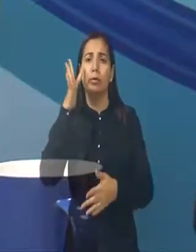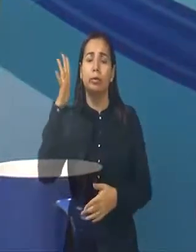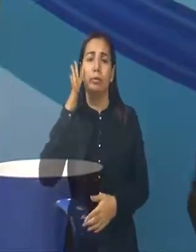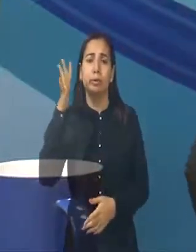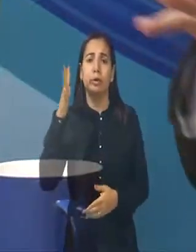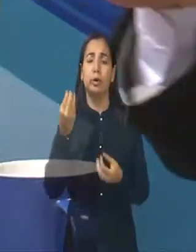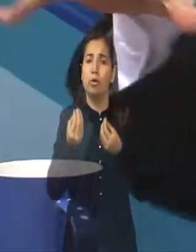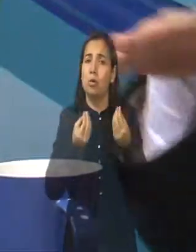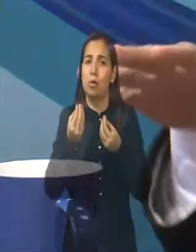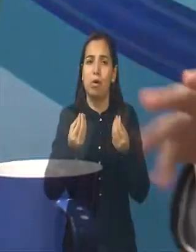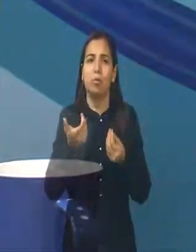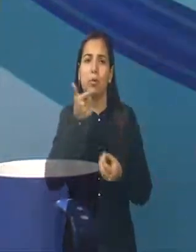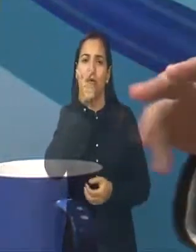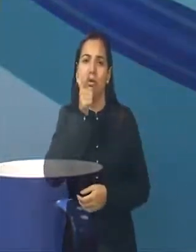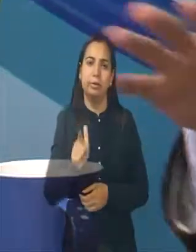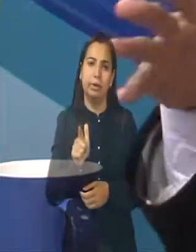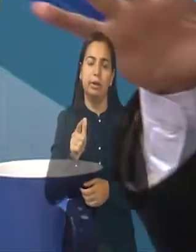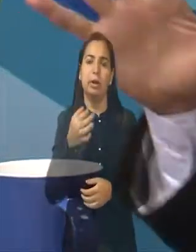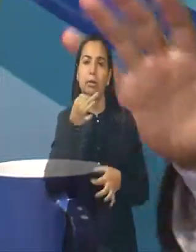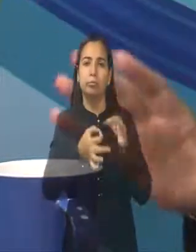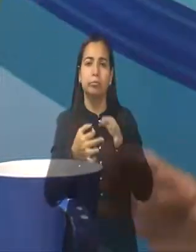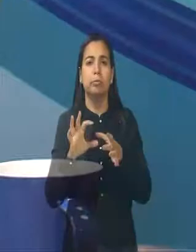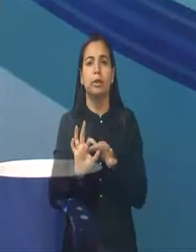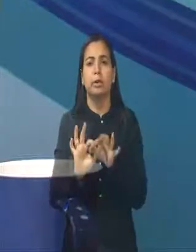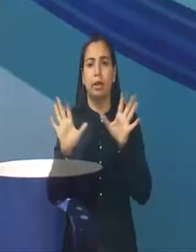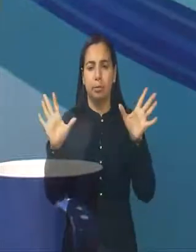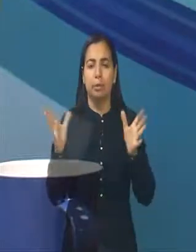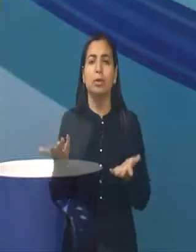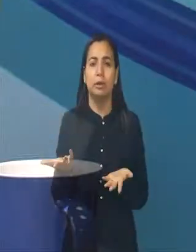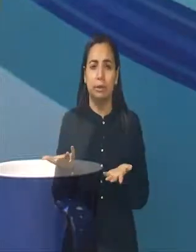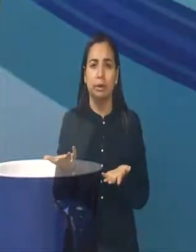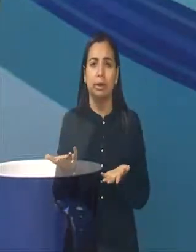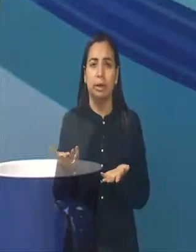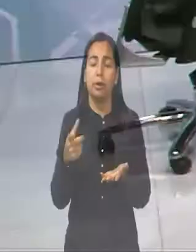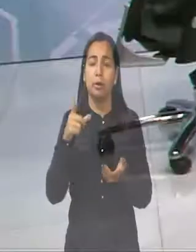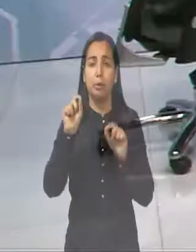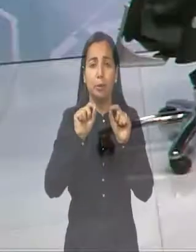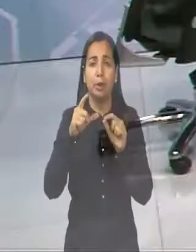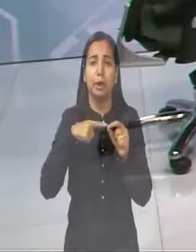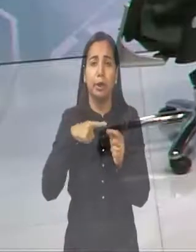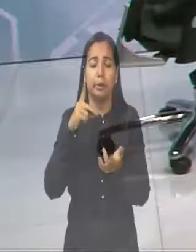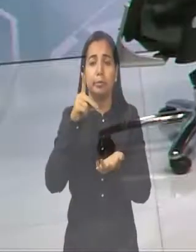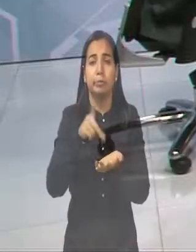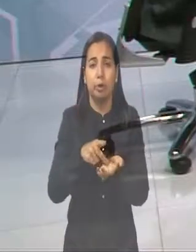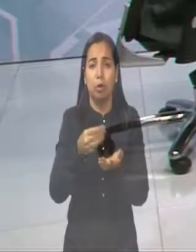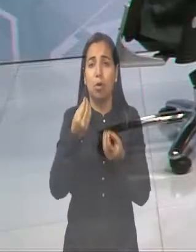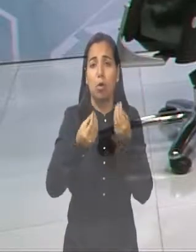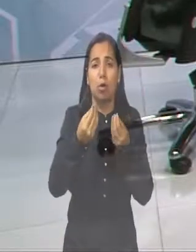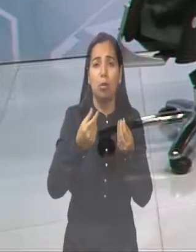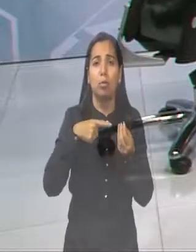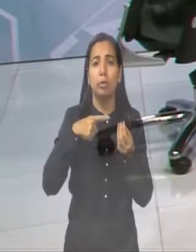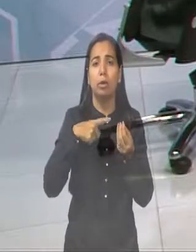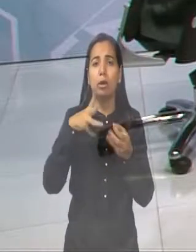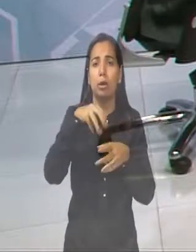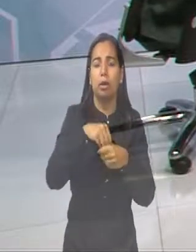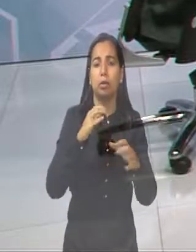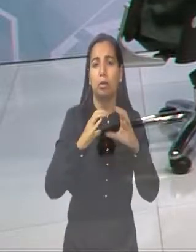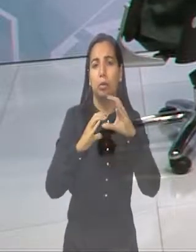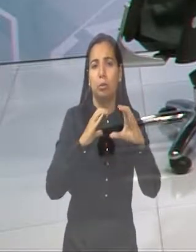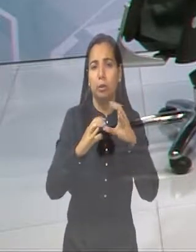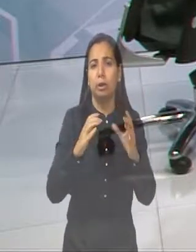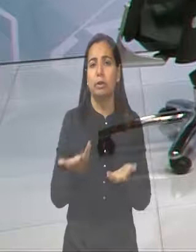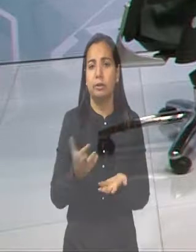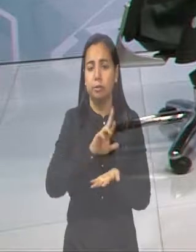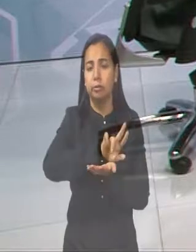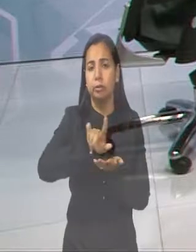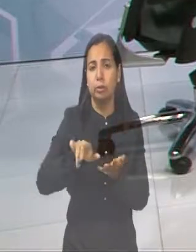sido alimentado por causa da nova realidade dos meios de comunicação. Agora, é preciso considerar, numa perspectiva mais